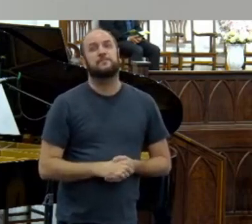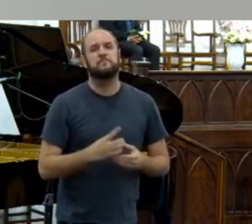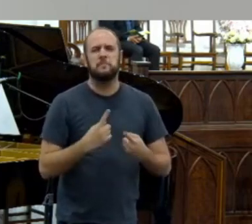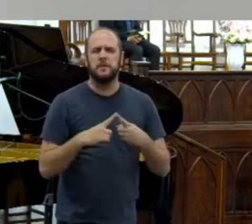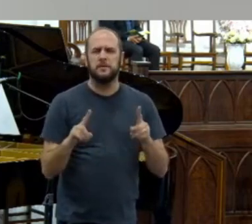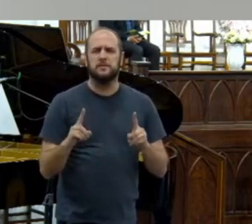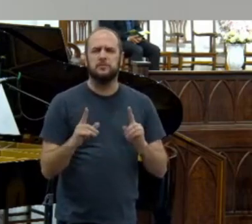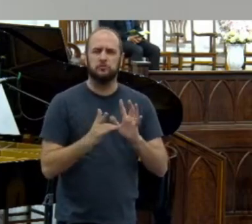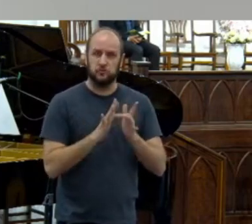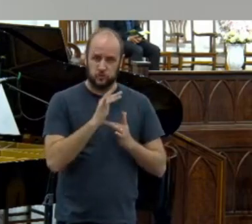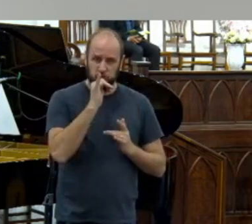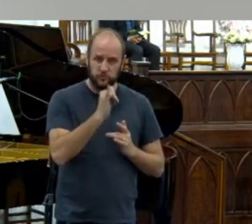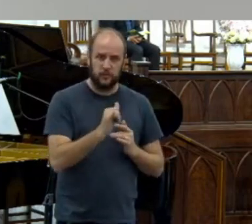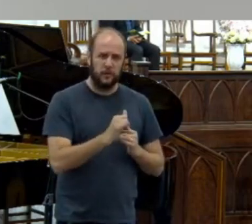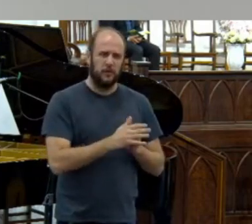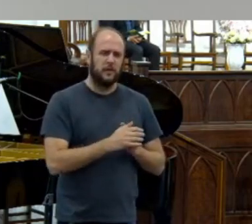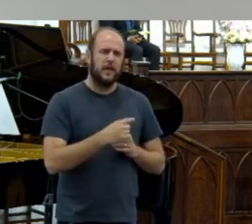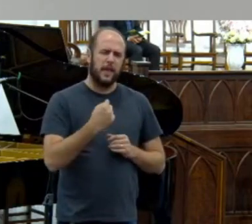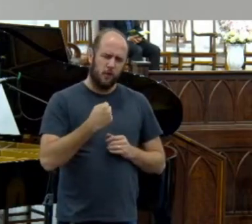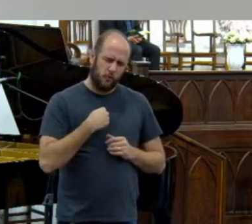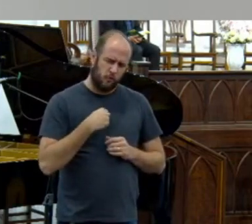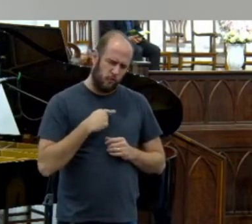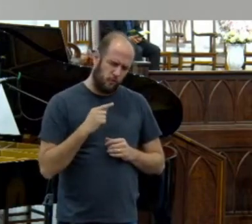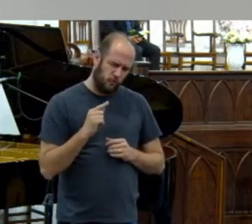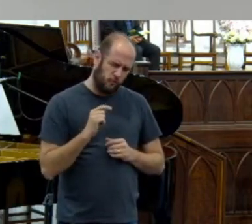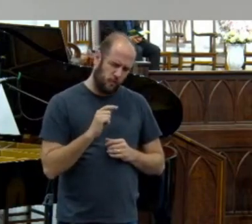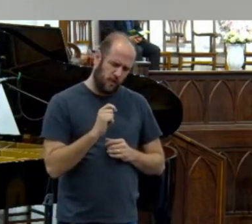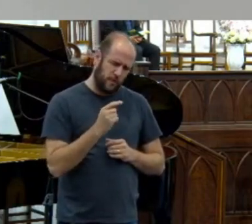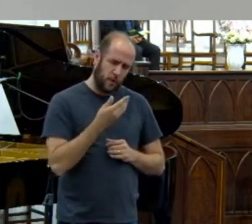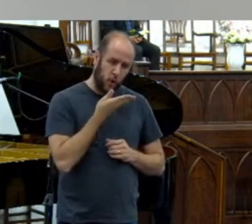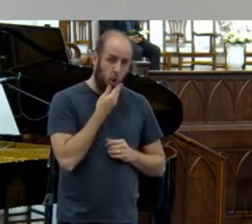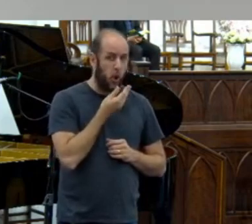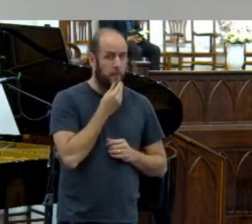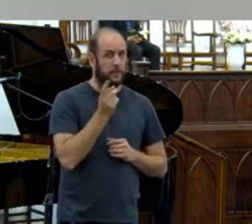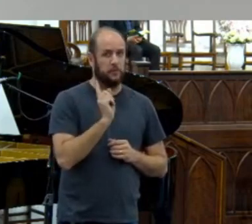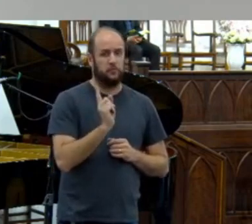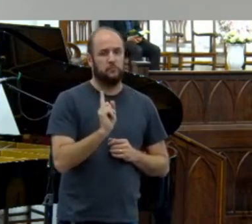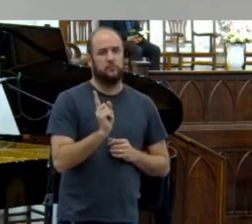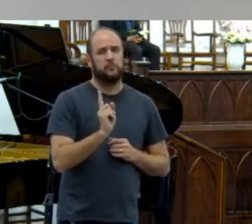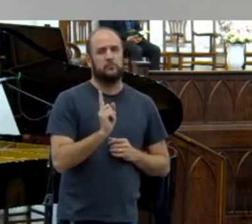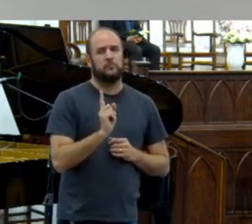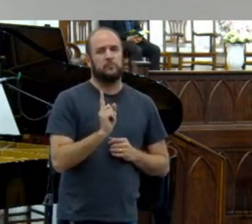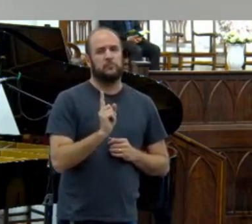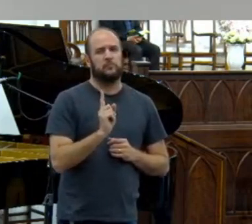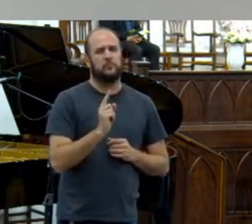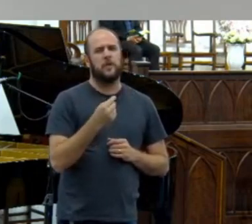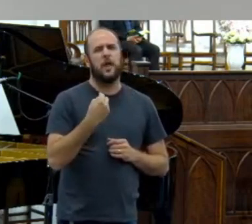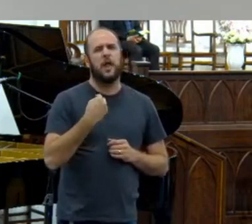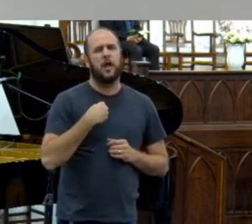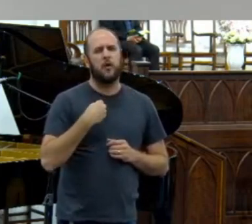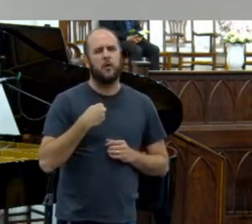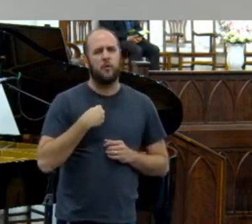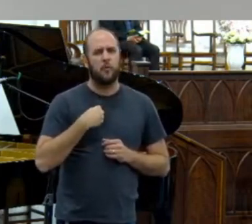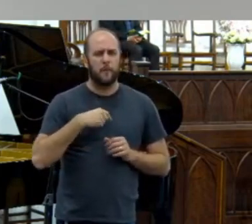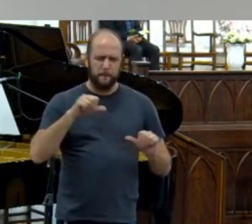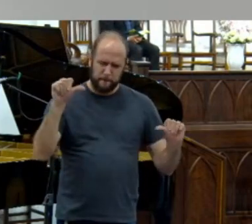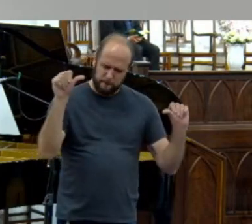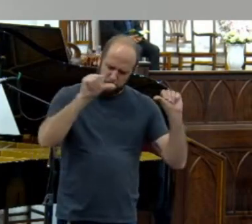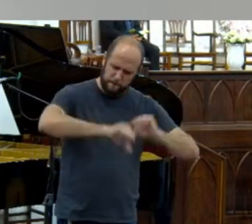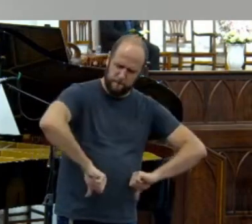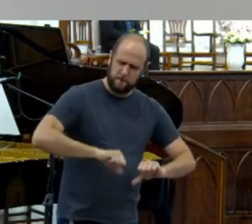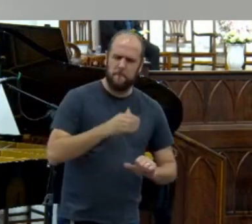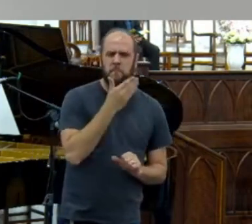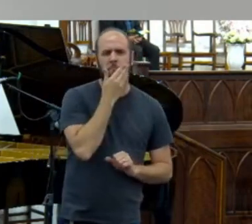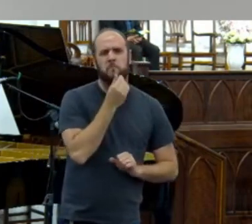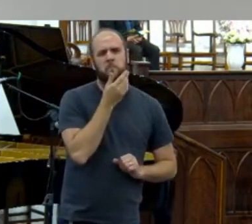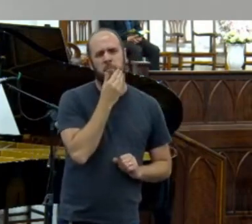falando, mas eu sou verme e não homem. Eu sou o opróbrio dos homens e